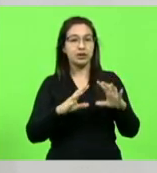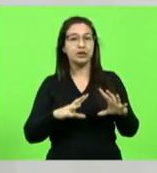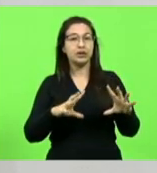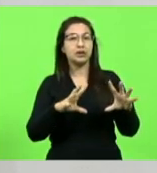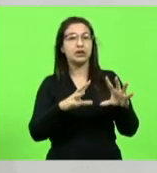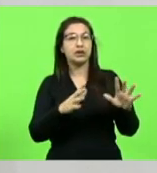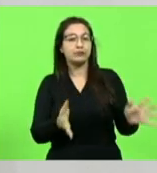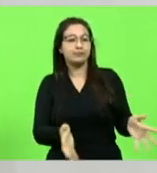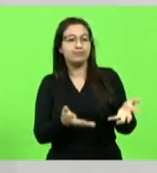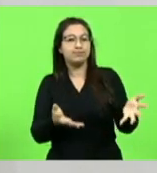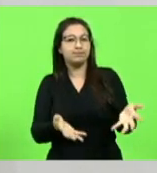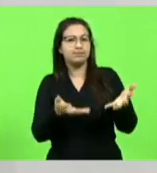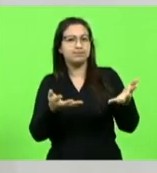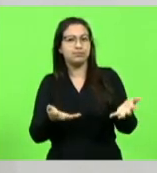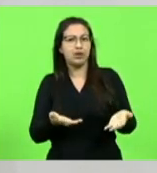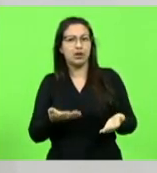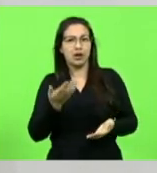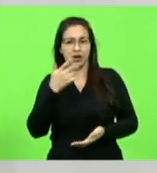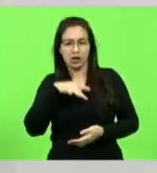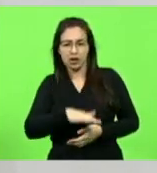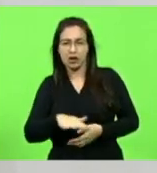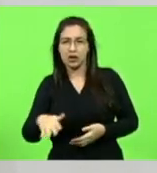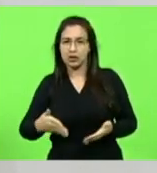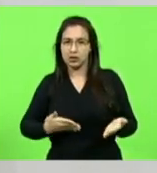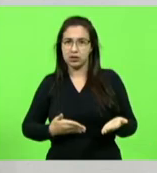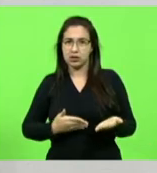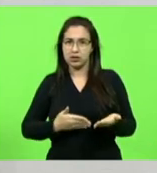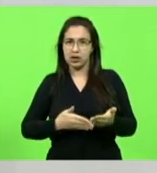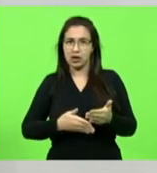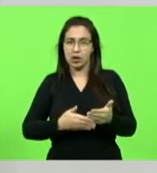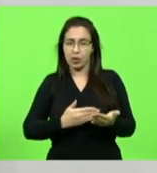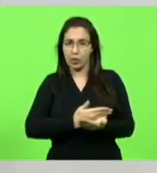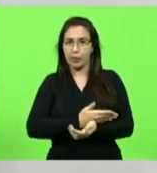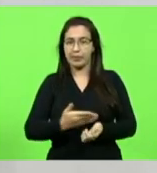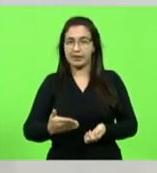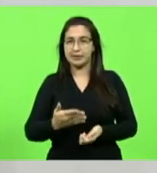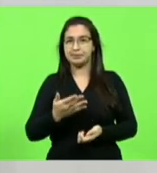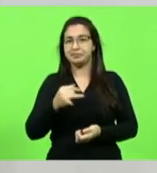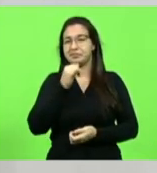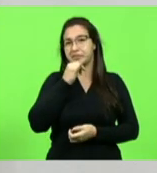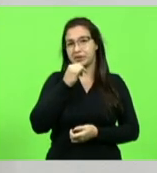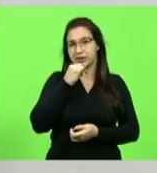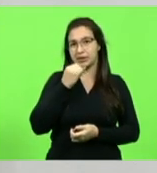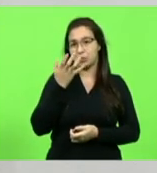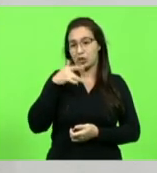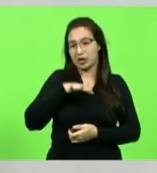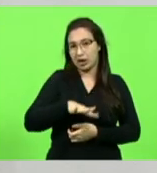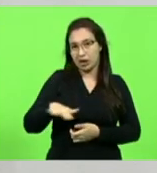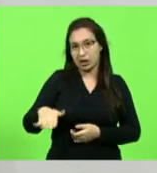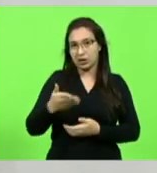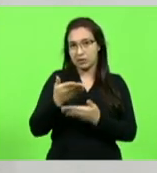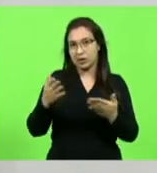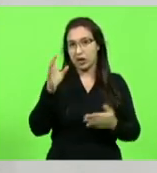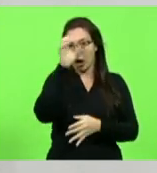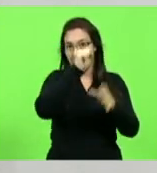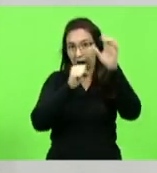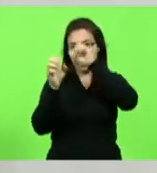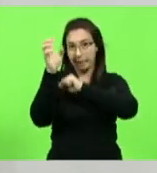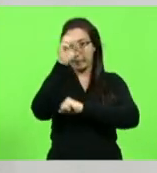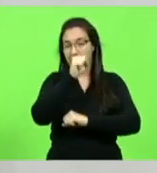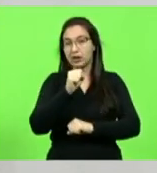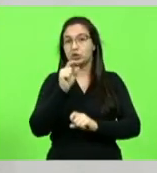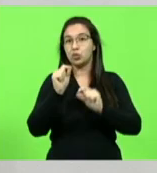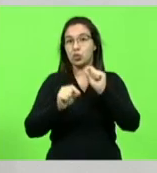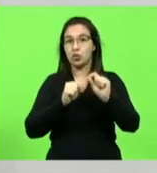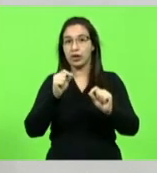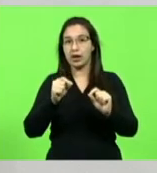novos. Eu vou dar um exemplo. Quando nós somos pequenos, nós aprendemos, nossos pais nos dizem, não coloque o dedo